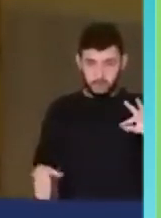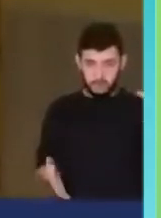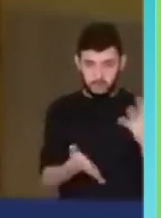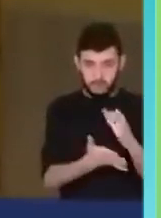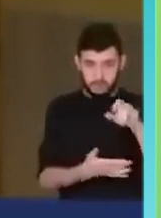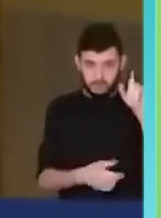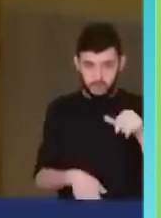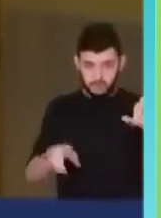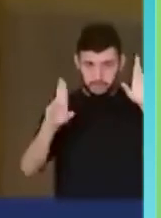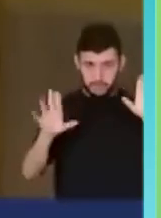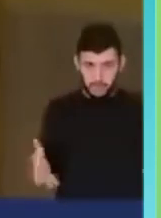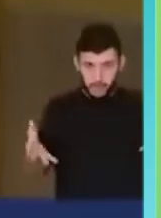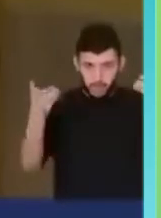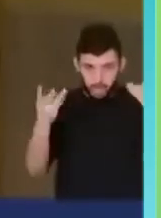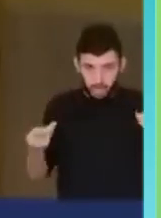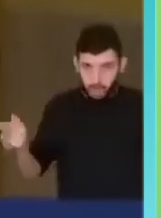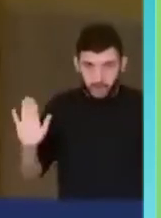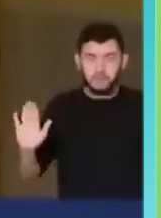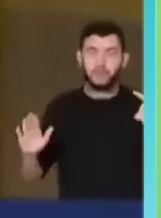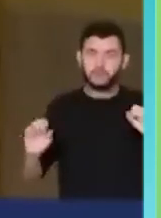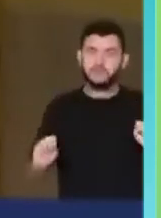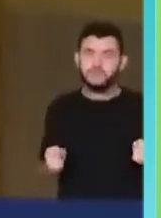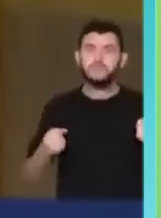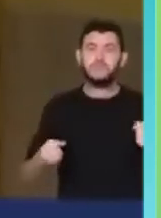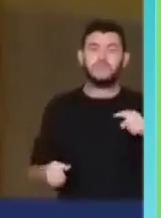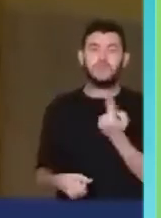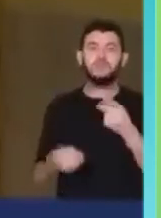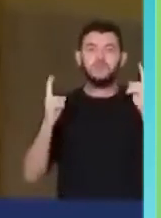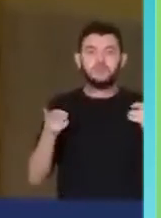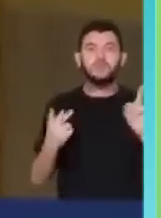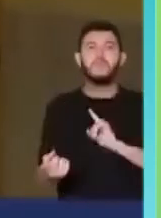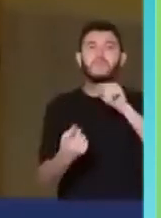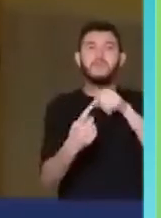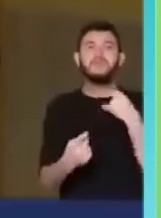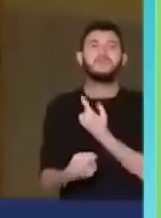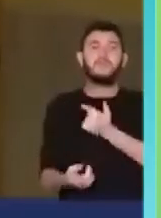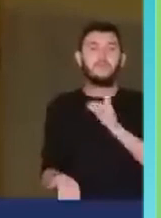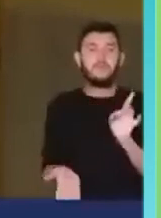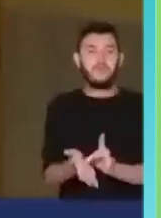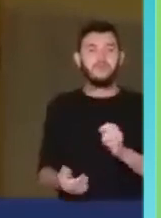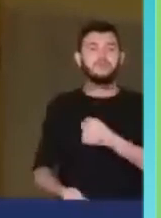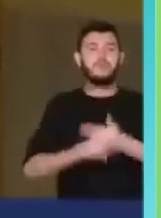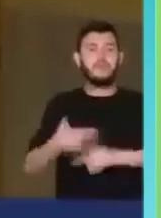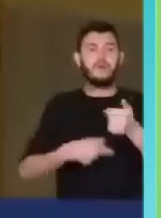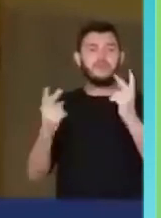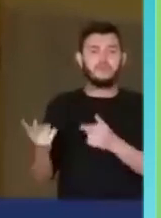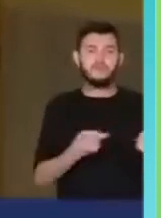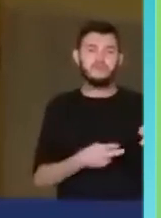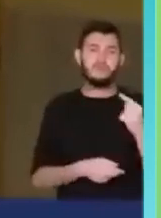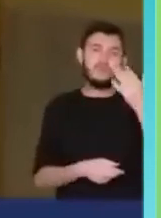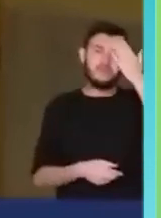ânimo não perguntou ciasta que a gente mantenha viva a chama da convicção que temos para continuar e seguir na luta